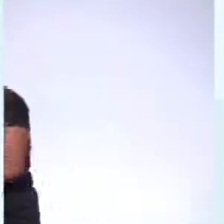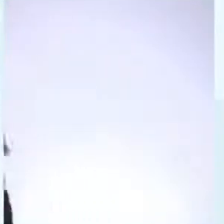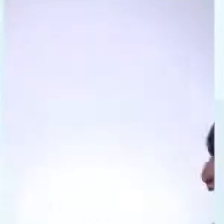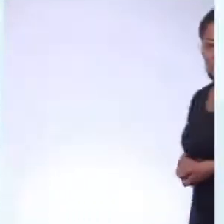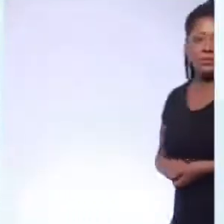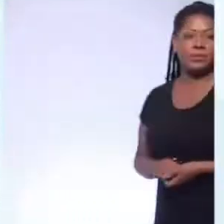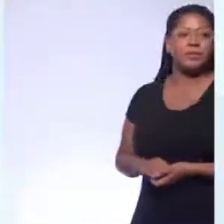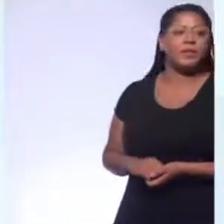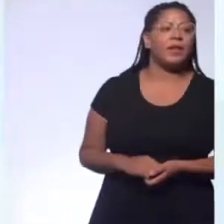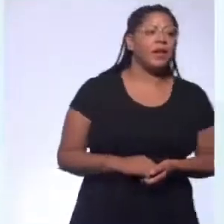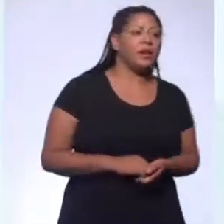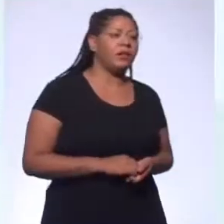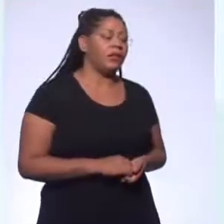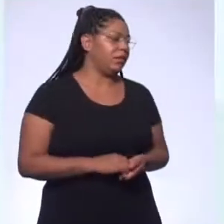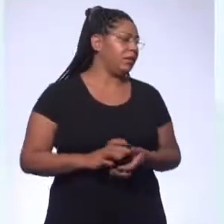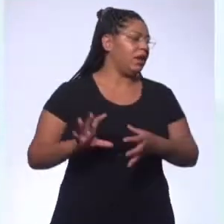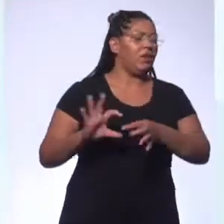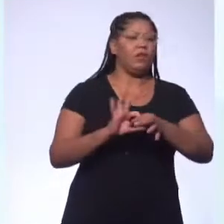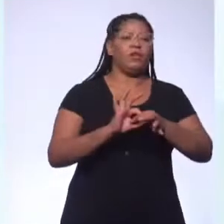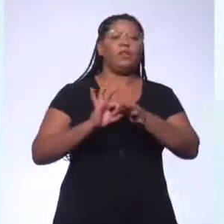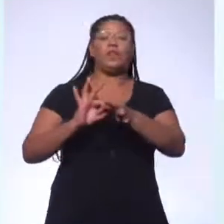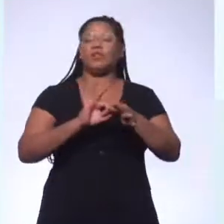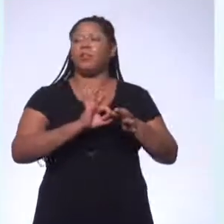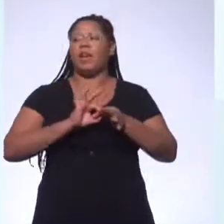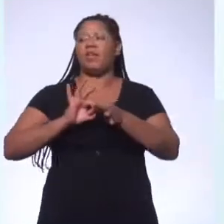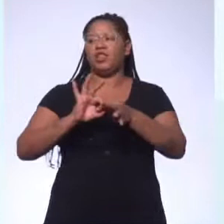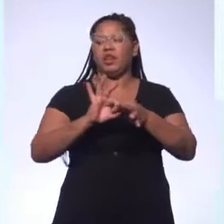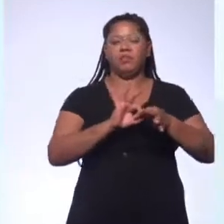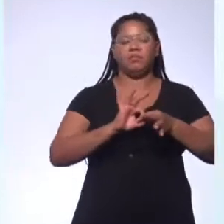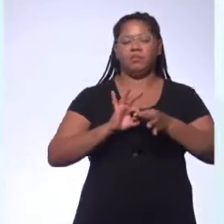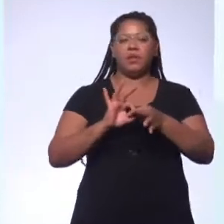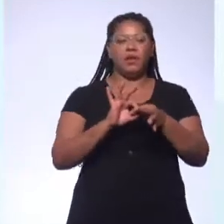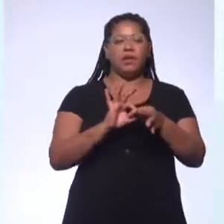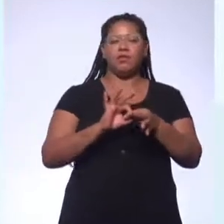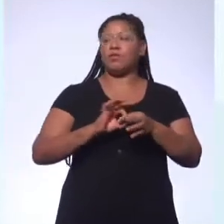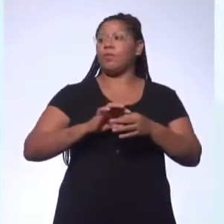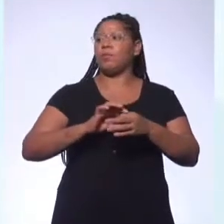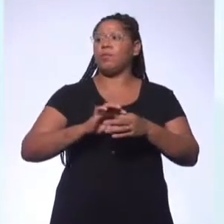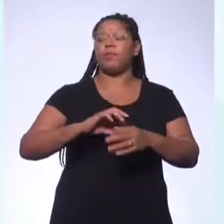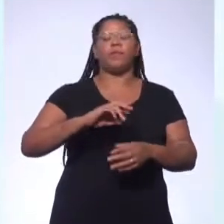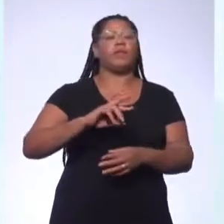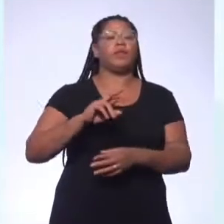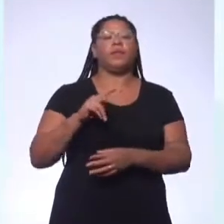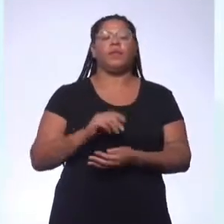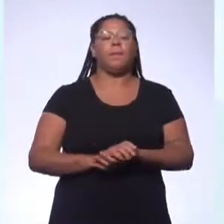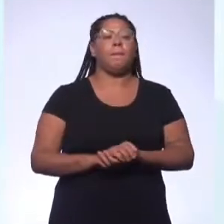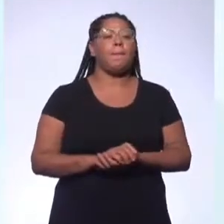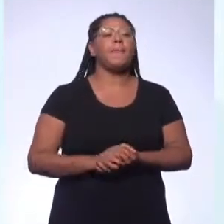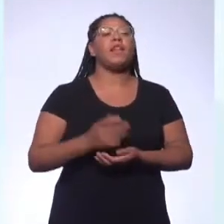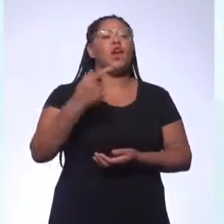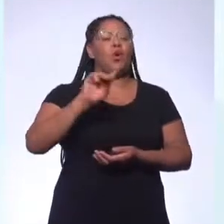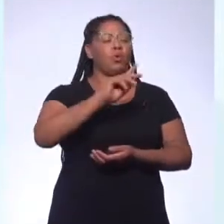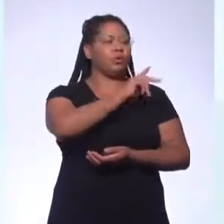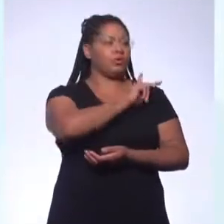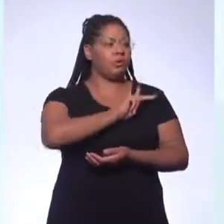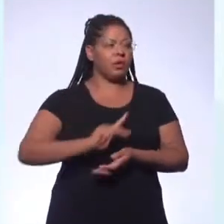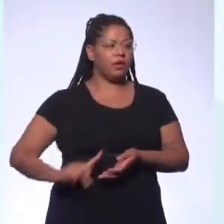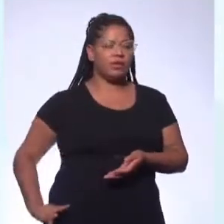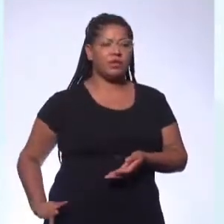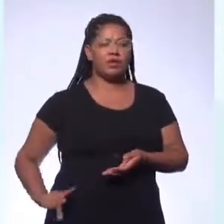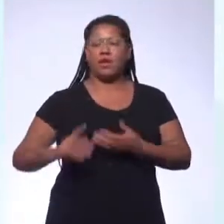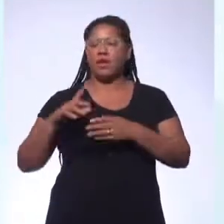A União Soviética, após aí o governo do Khrushchev, vai haver outros presidentes que irão